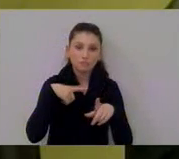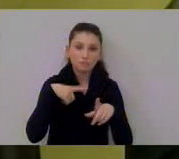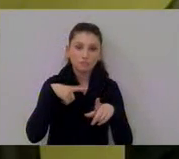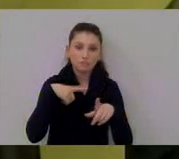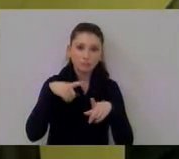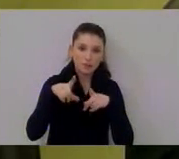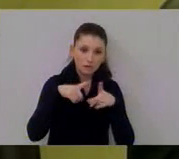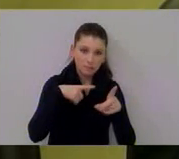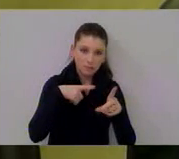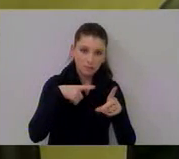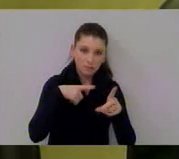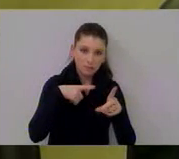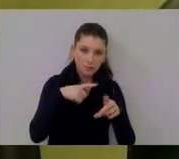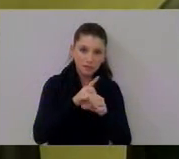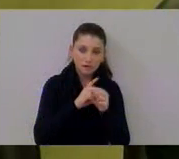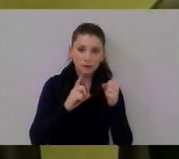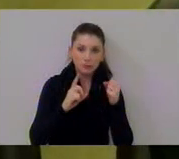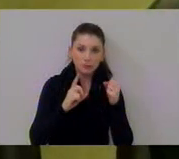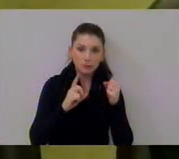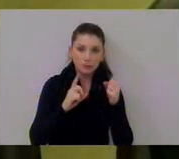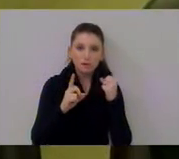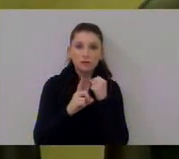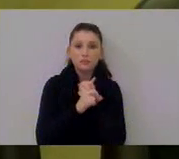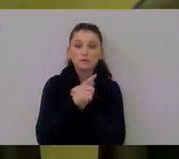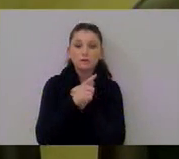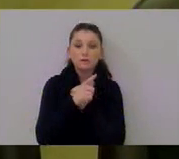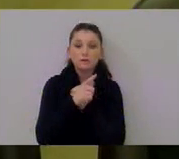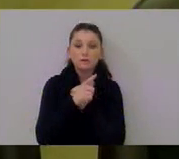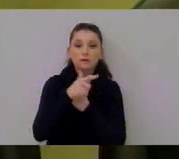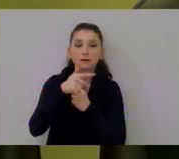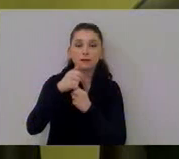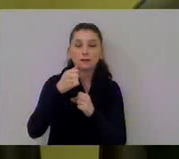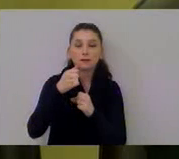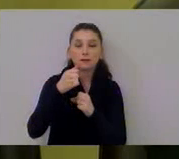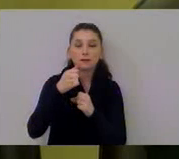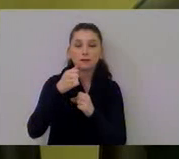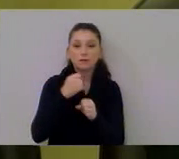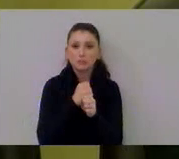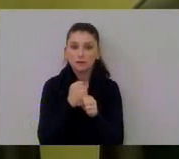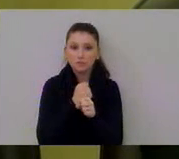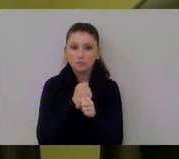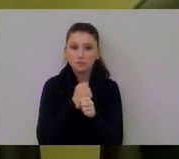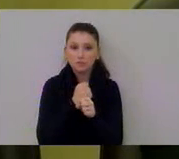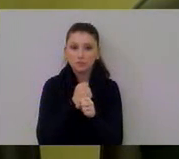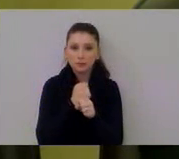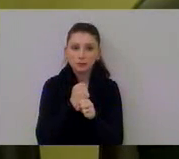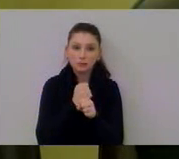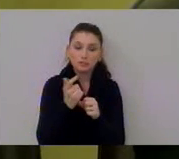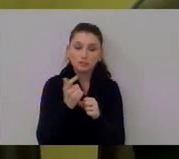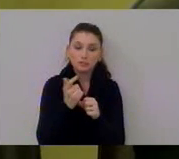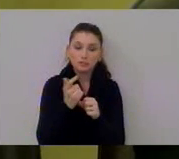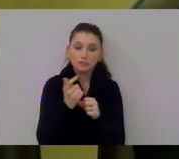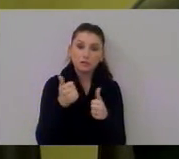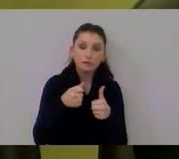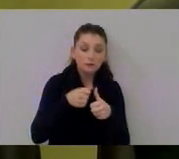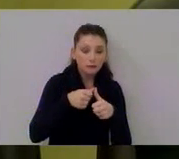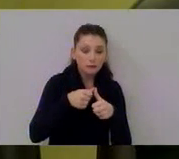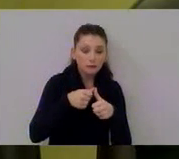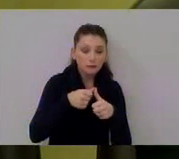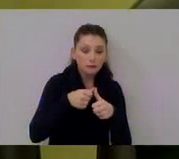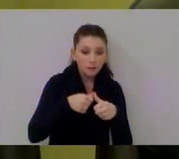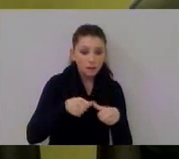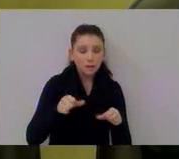já conhecem e fica o convite para os que não conhecem ainda